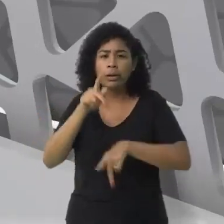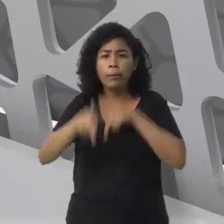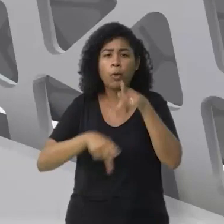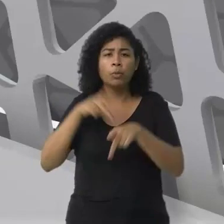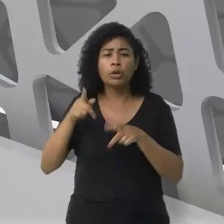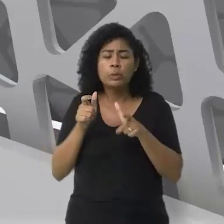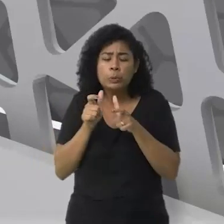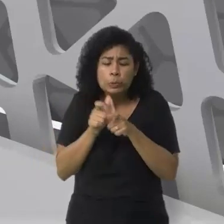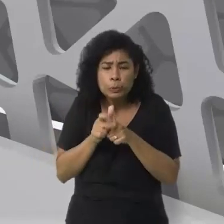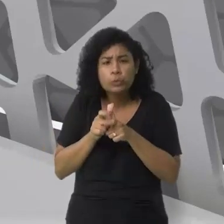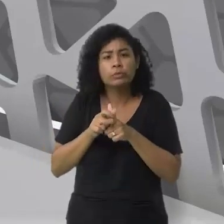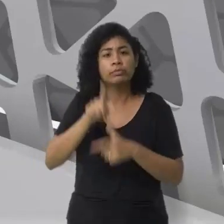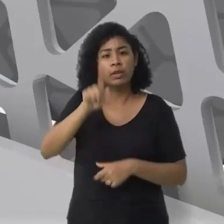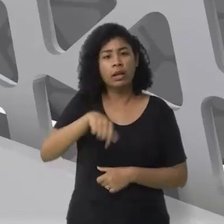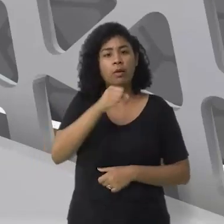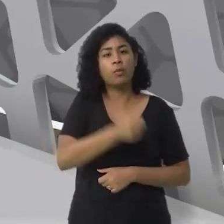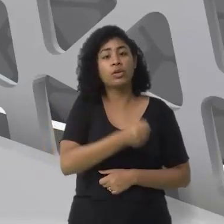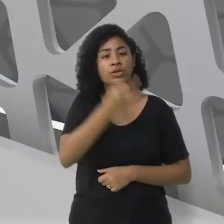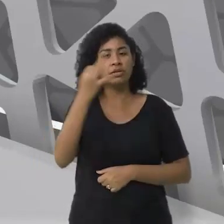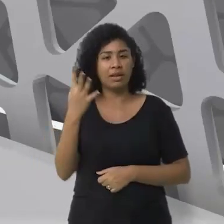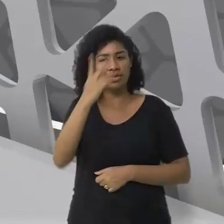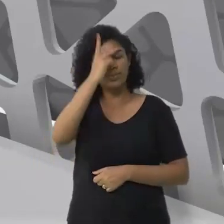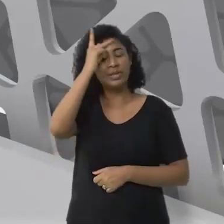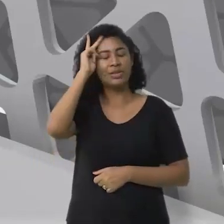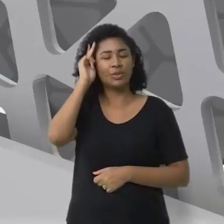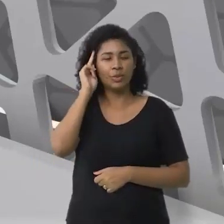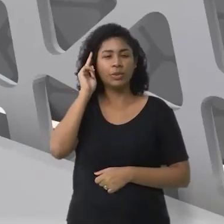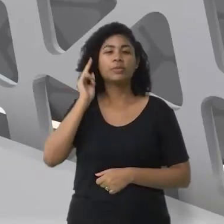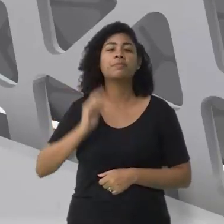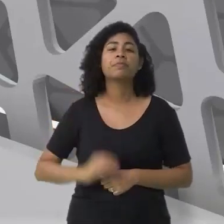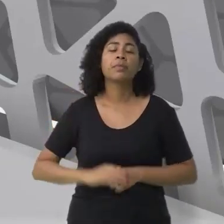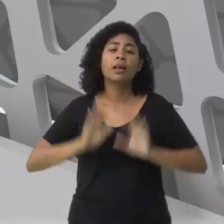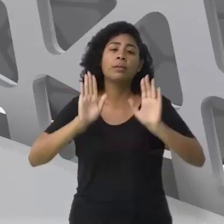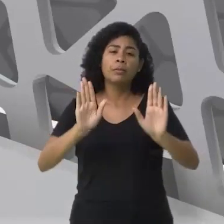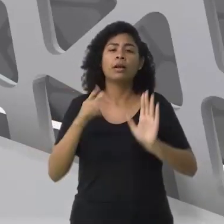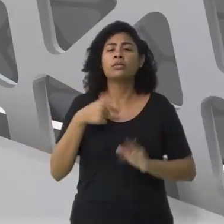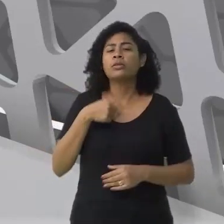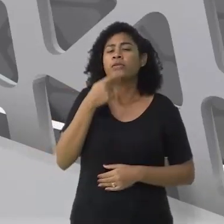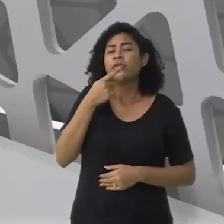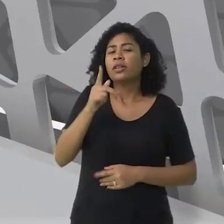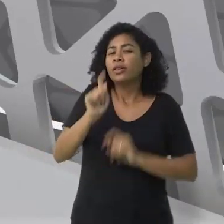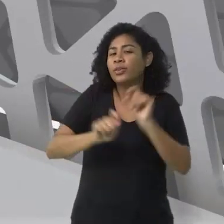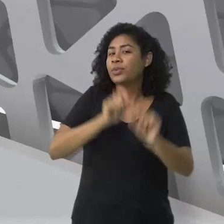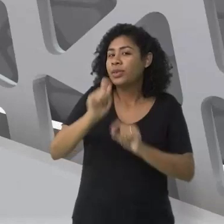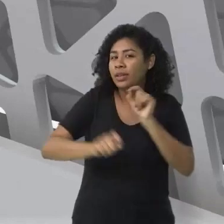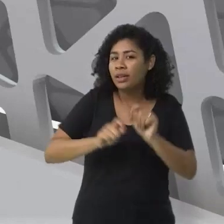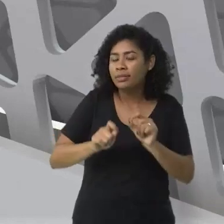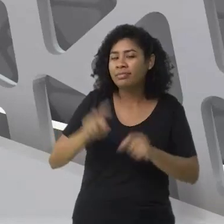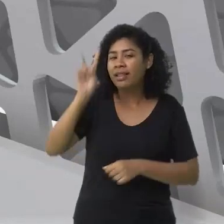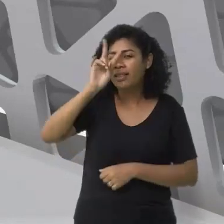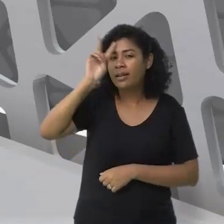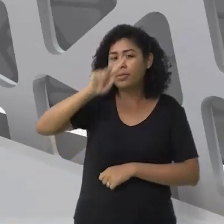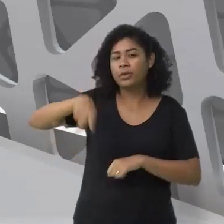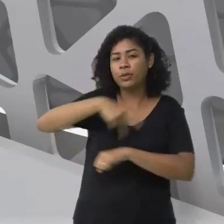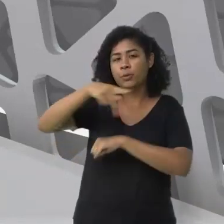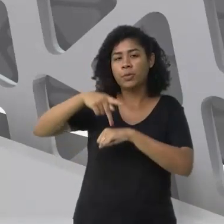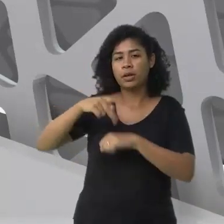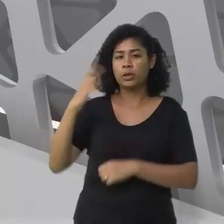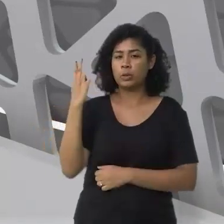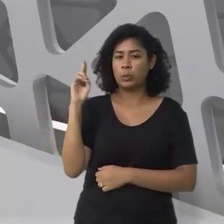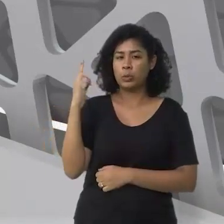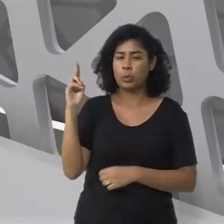à quantidade de habitantes. Mas o que eu falei para vocês? Lá no Uruguai tem em torno de 3 milhões, 4 milhões de